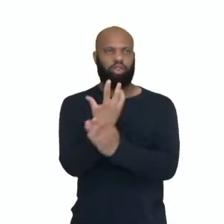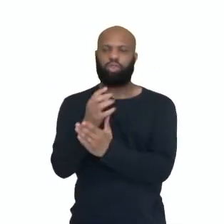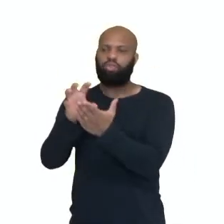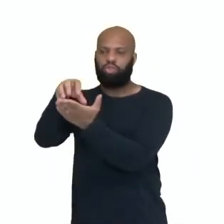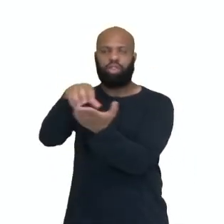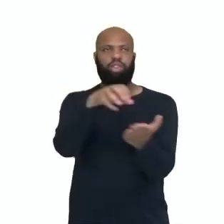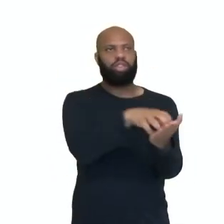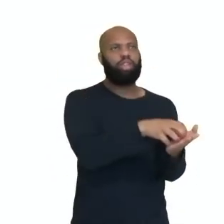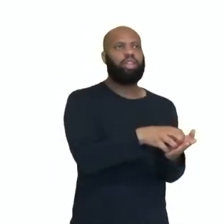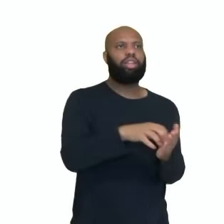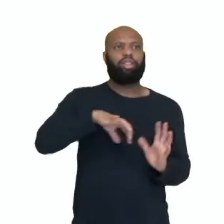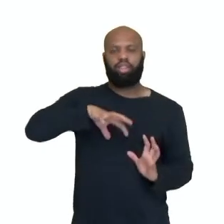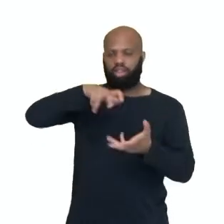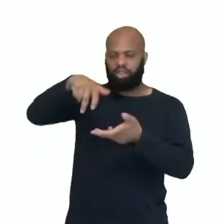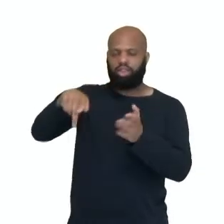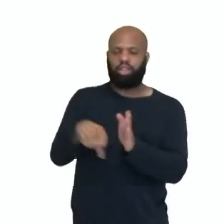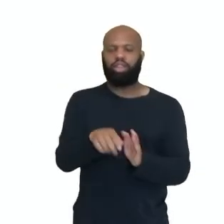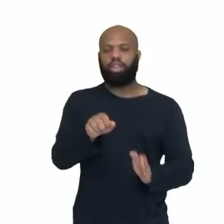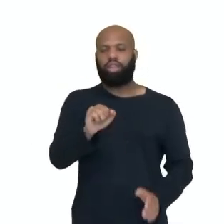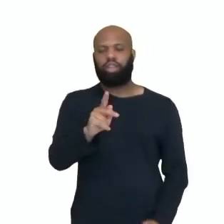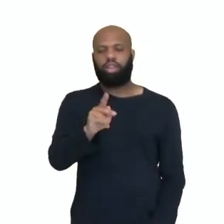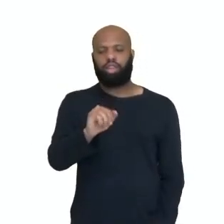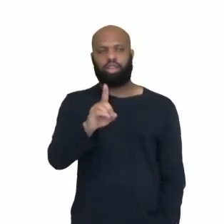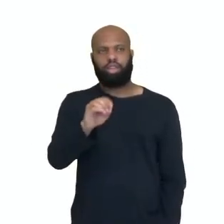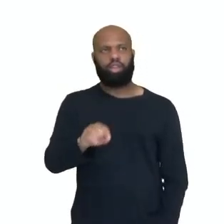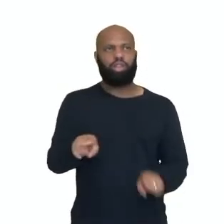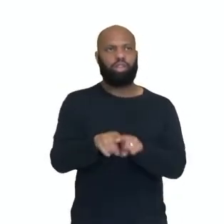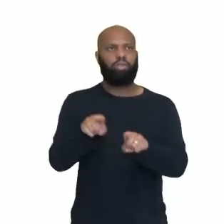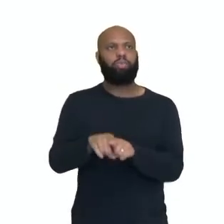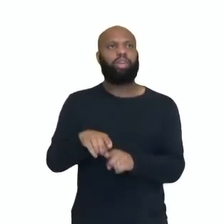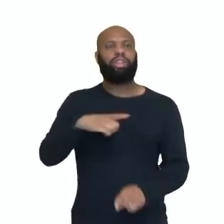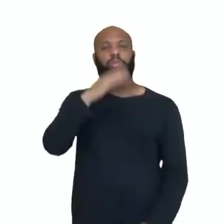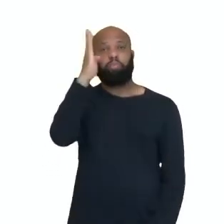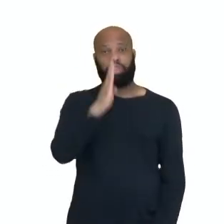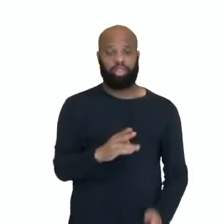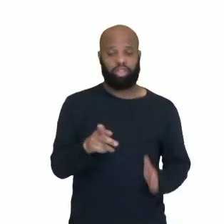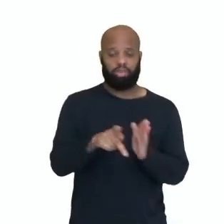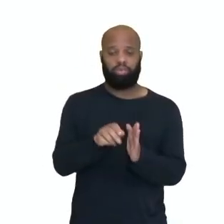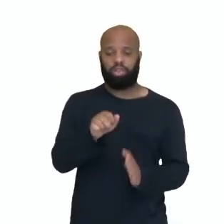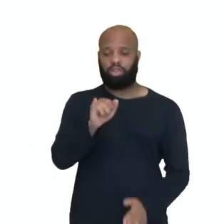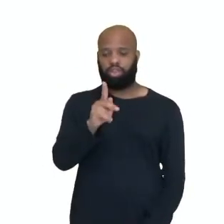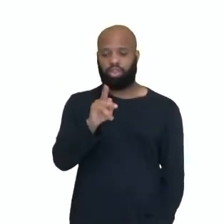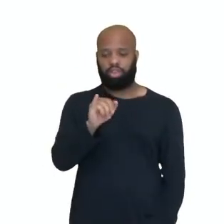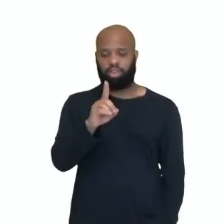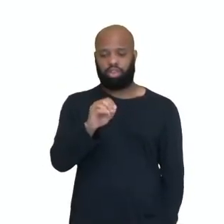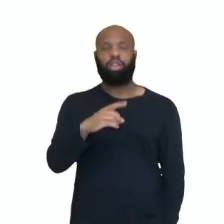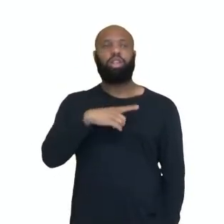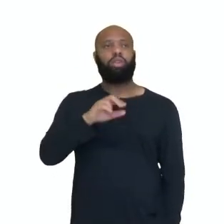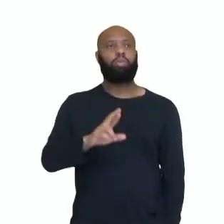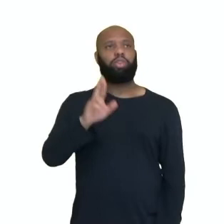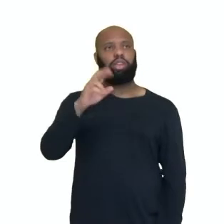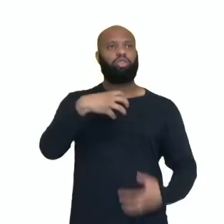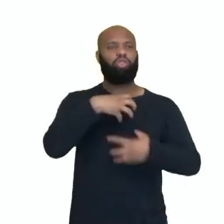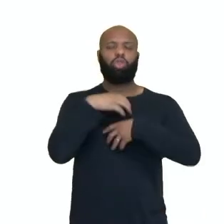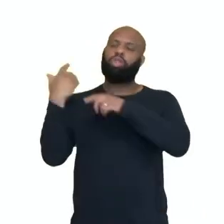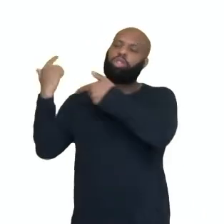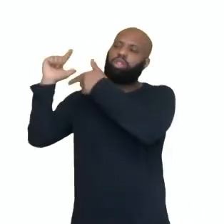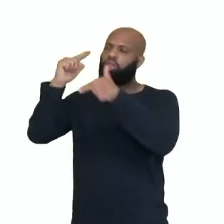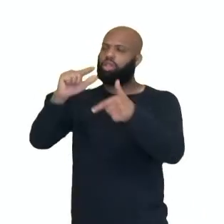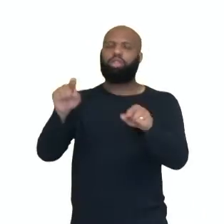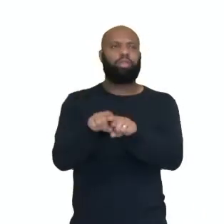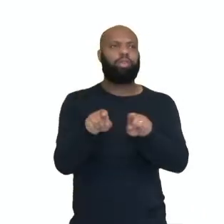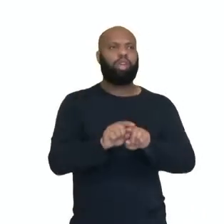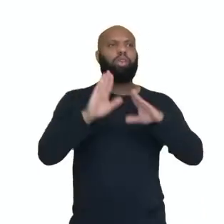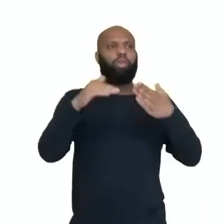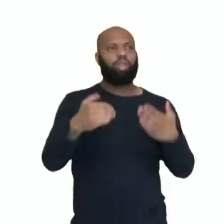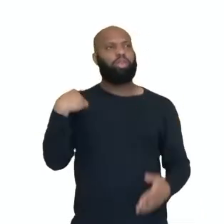Federação Internacional de Aikido e a Confederação Brasileira de Aikido, que representa mais o estilo tradicional.